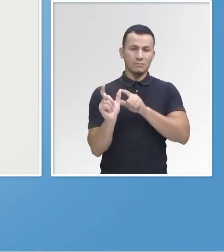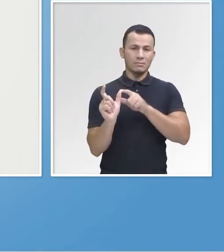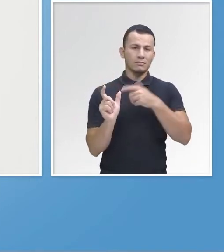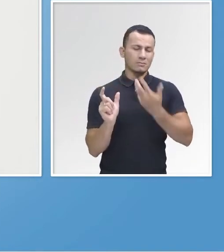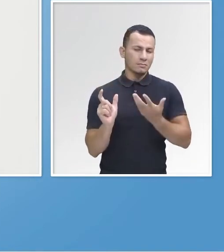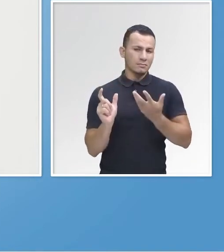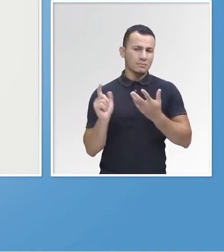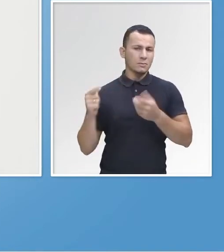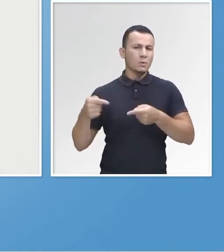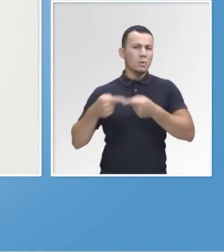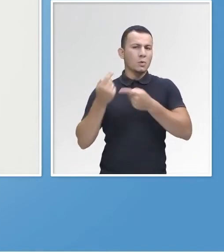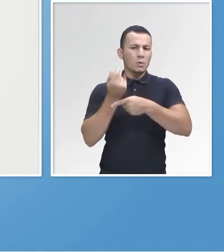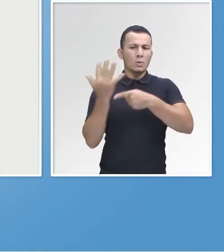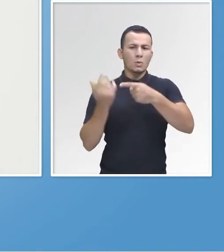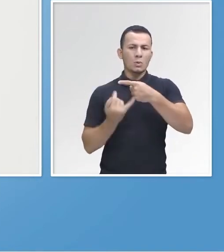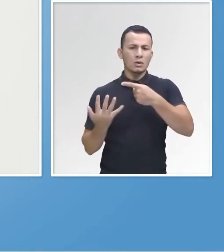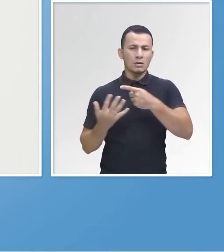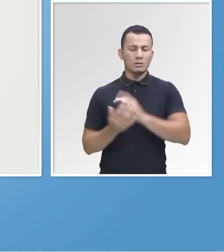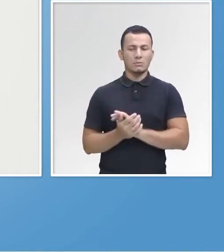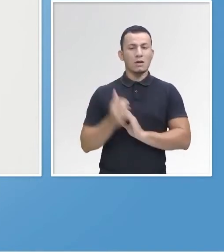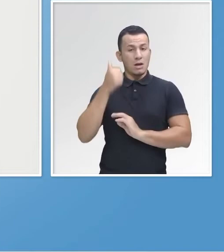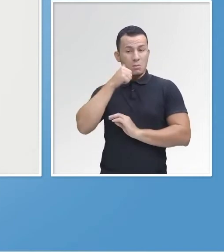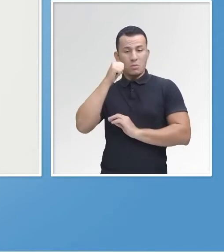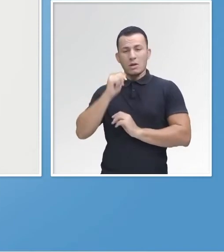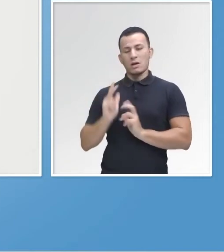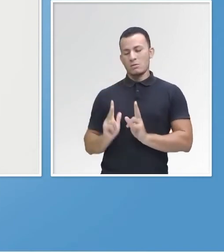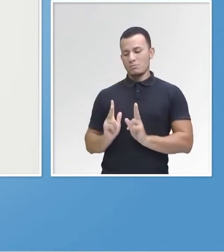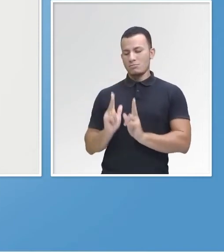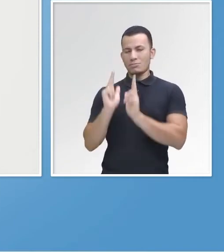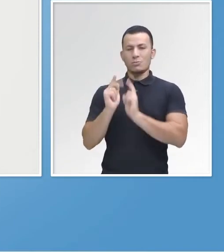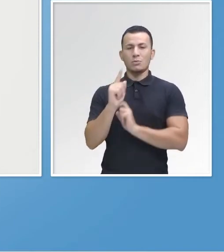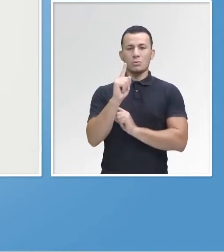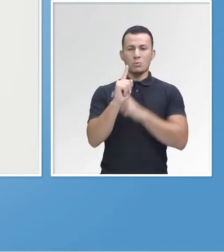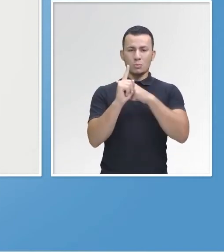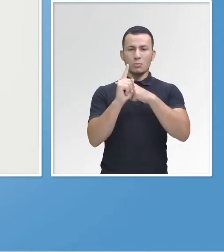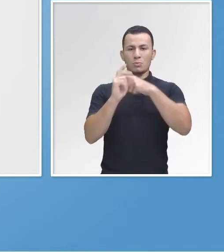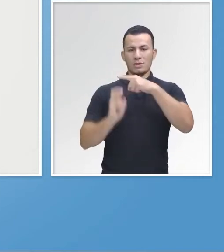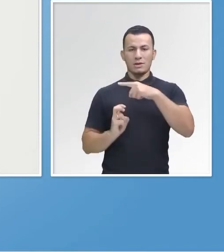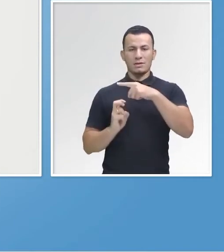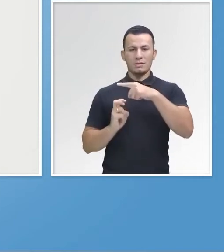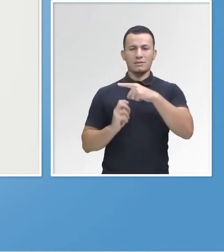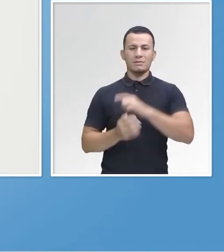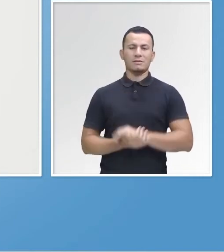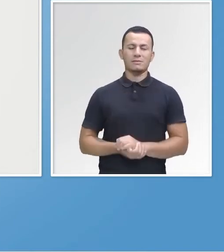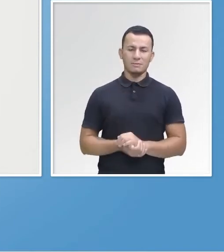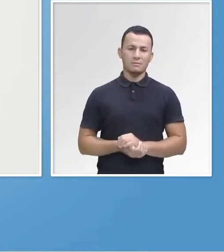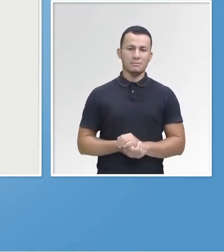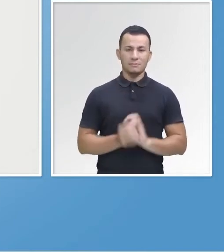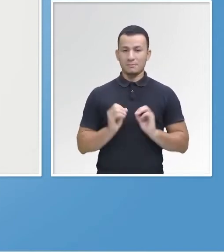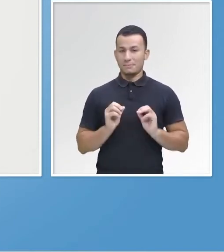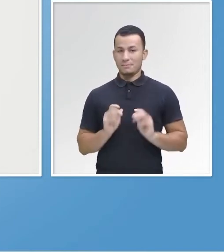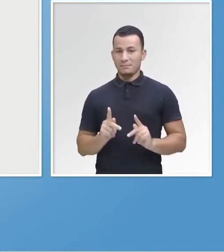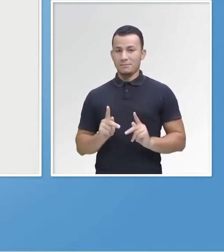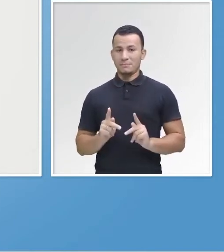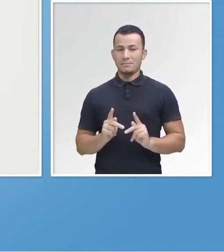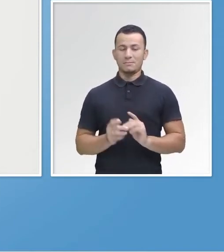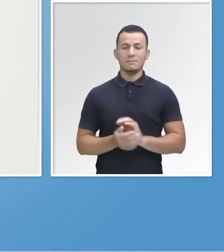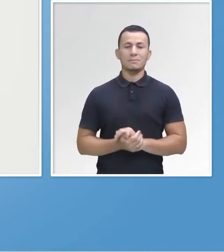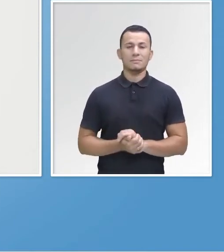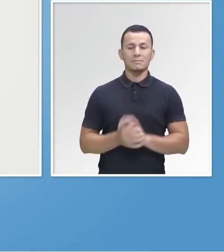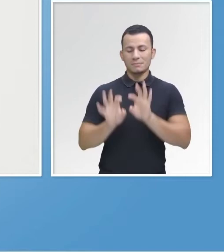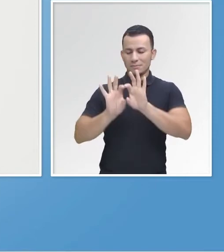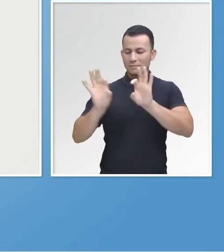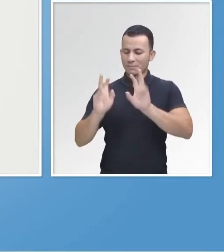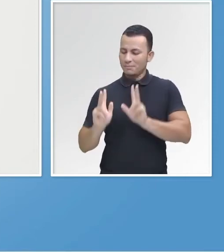relação ao tamanho da corda bom a Maria cortou um quinto olha aí ó Ok um quinto da